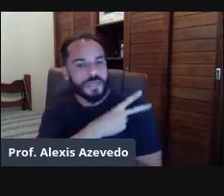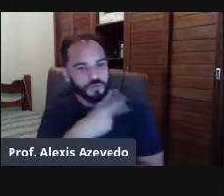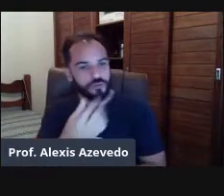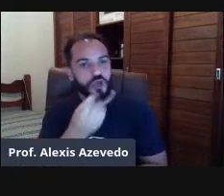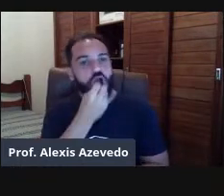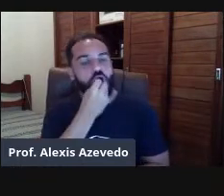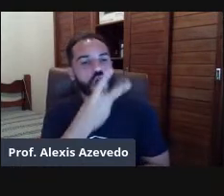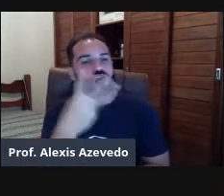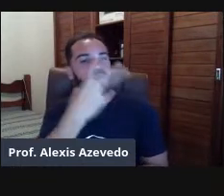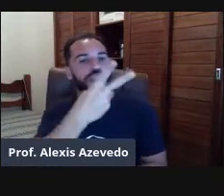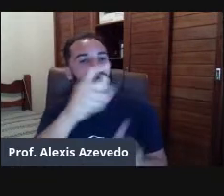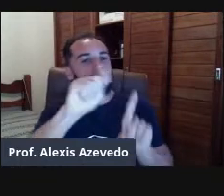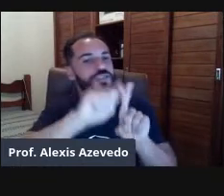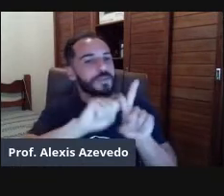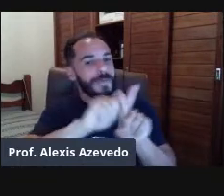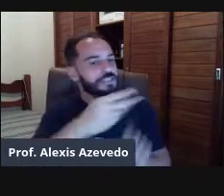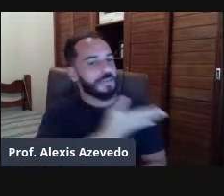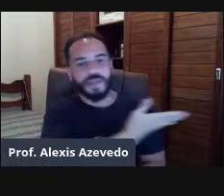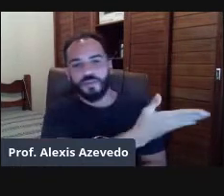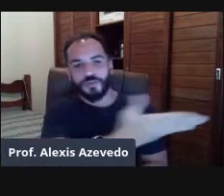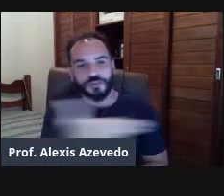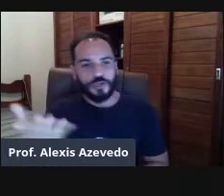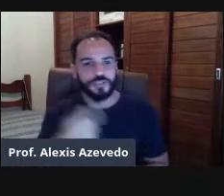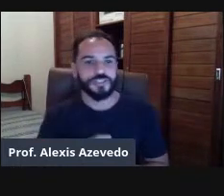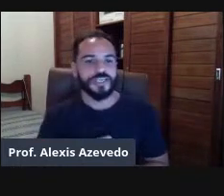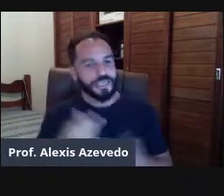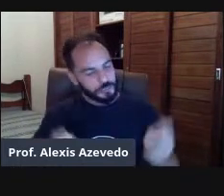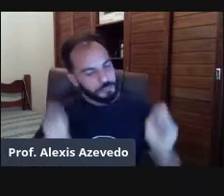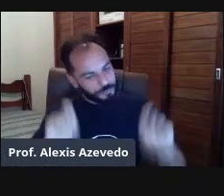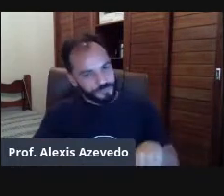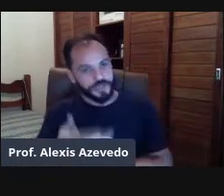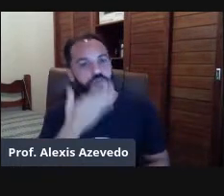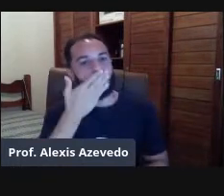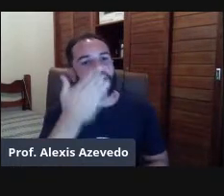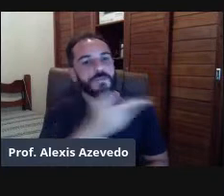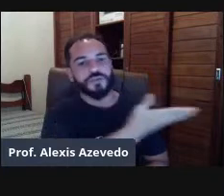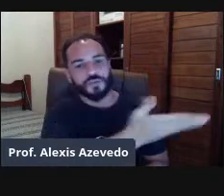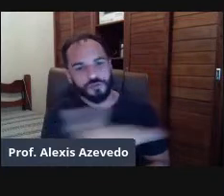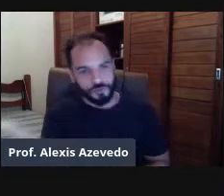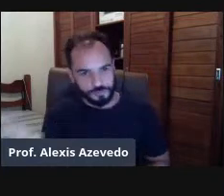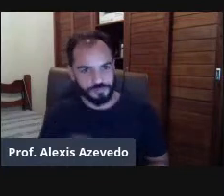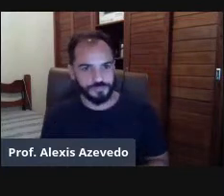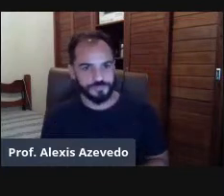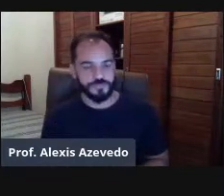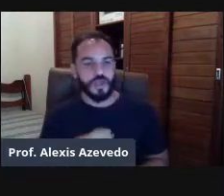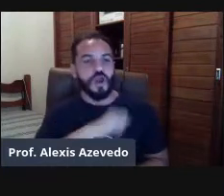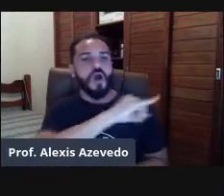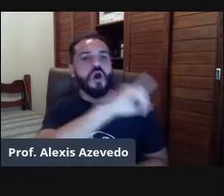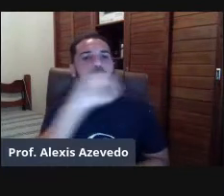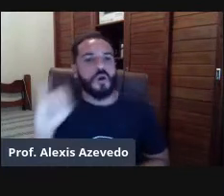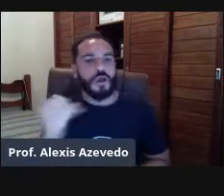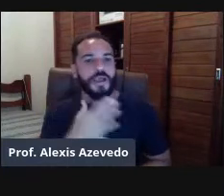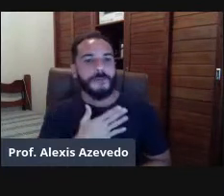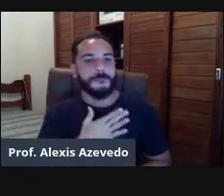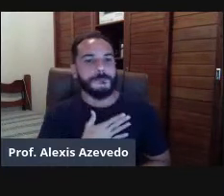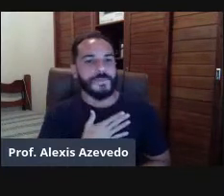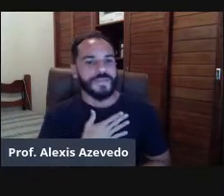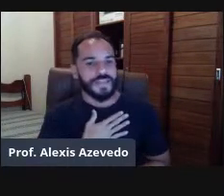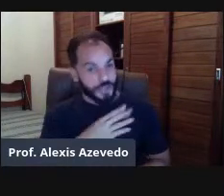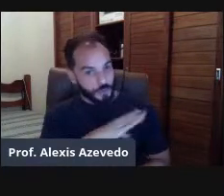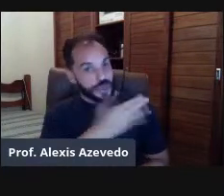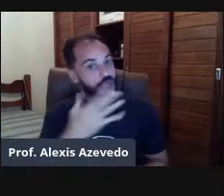ótimo segundo semestre para todos nós e estamos aqui. Beijo a todos. Oi, gente, tudo bem?